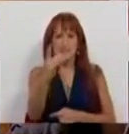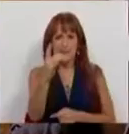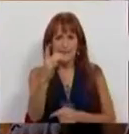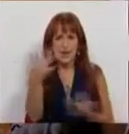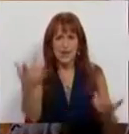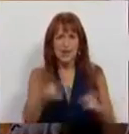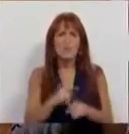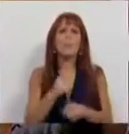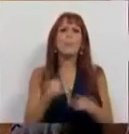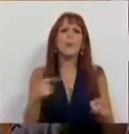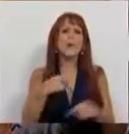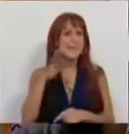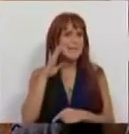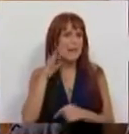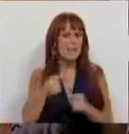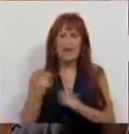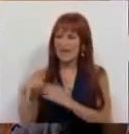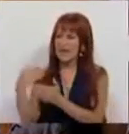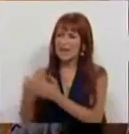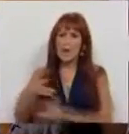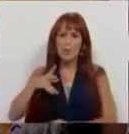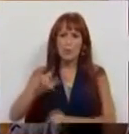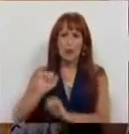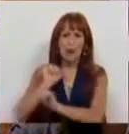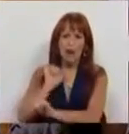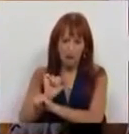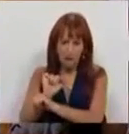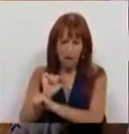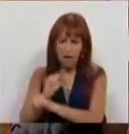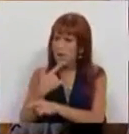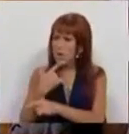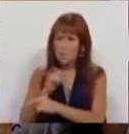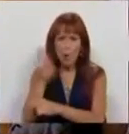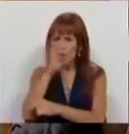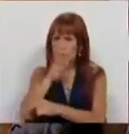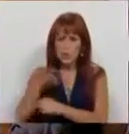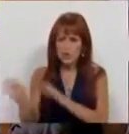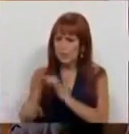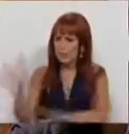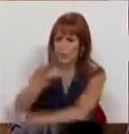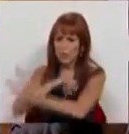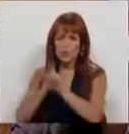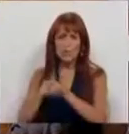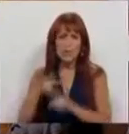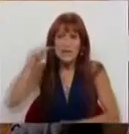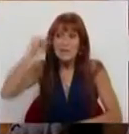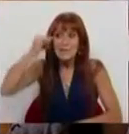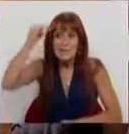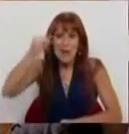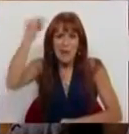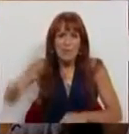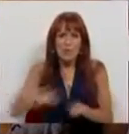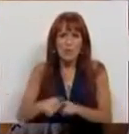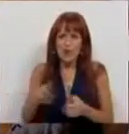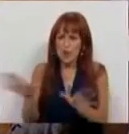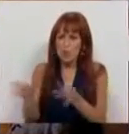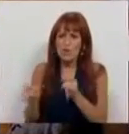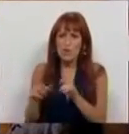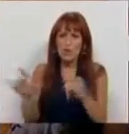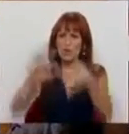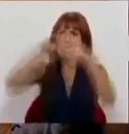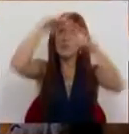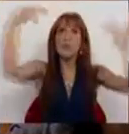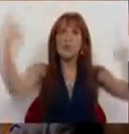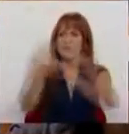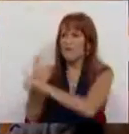2016 porque sabem que deixaram o país bloqueado sem poder executar fundos comunitários, em particular nas comunidades